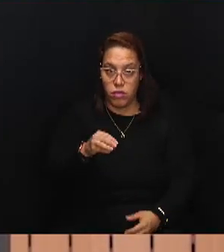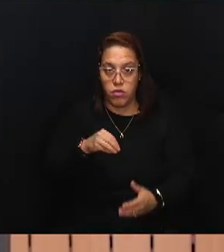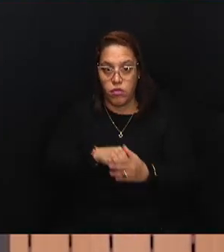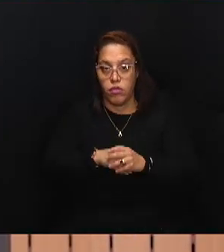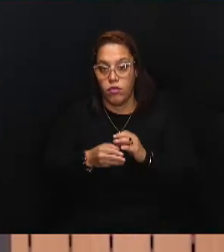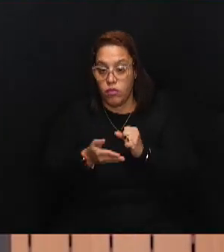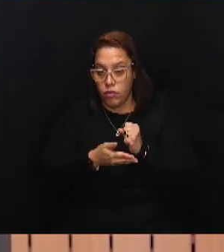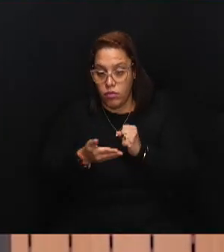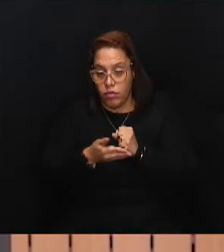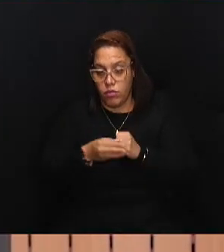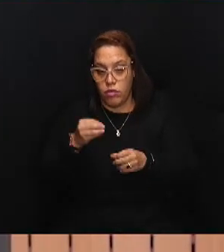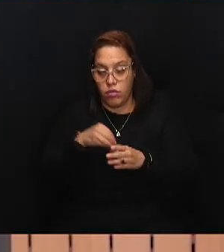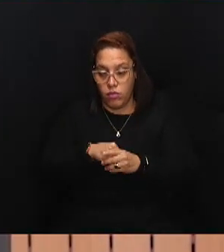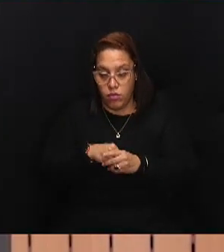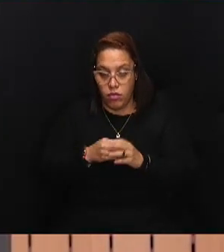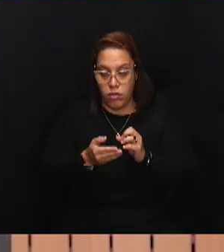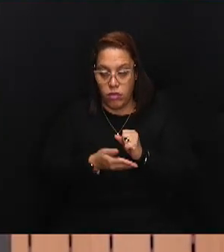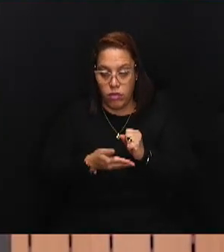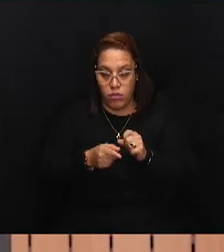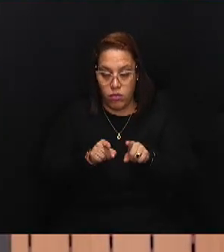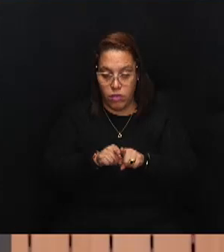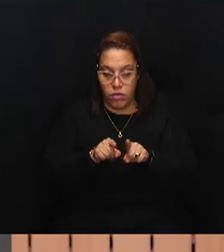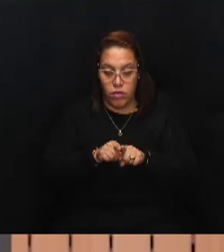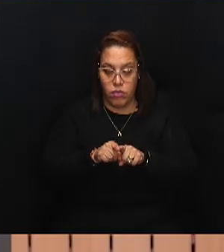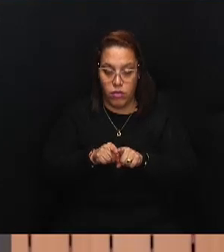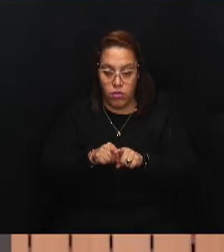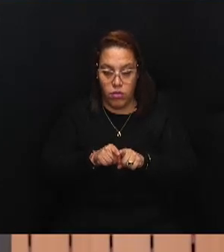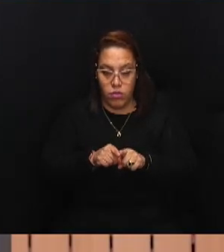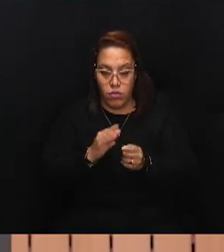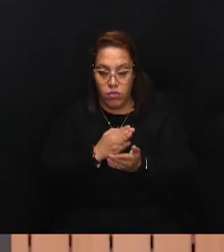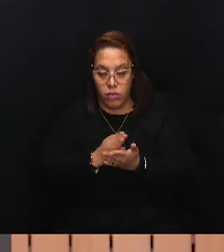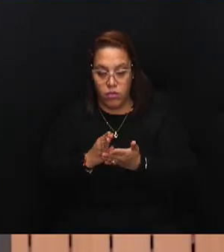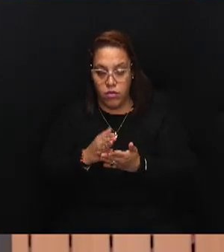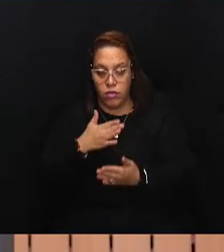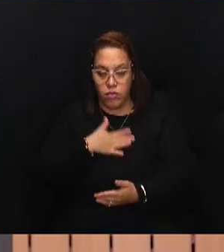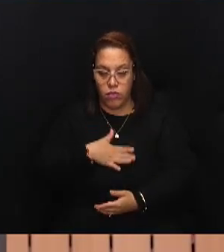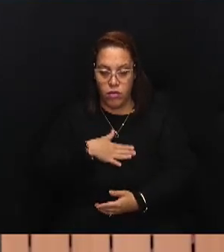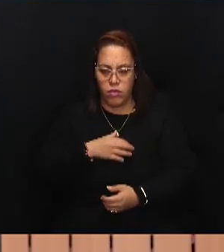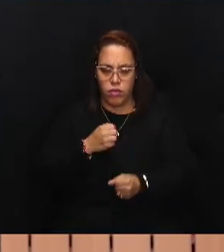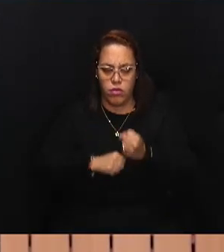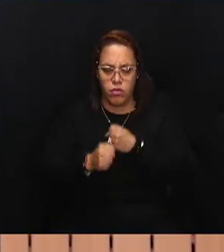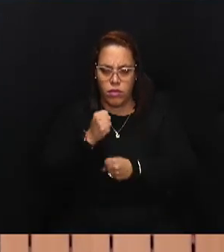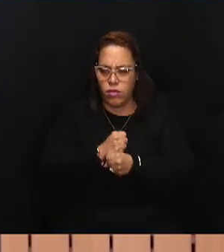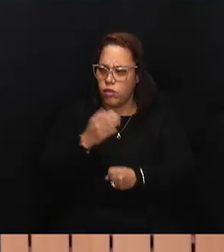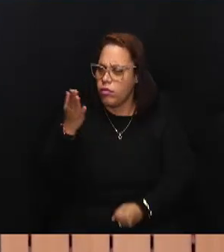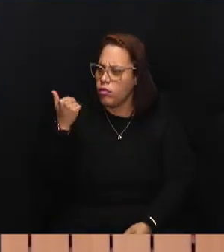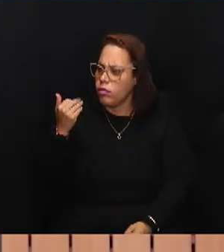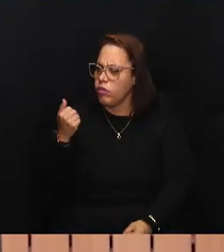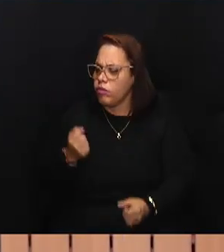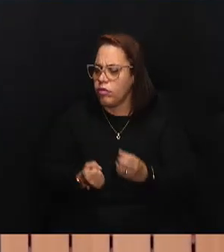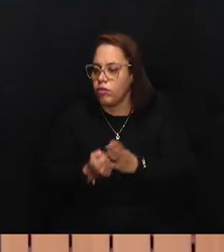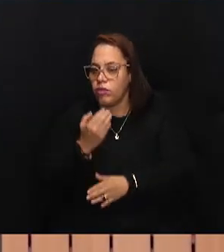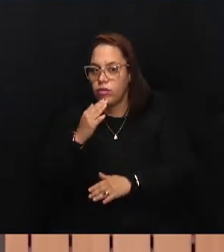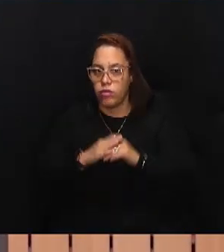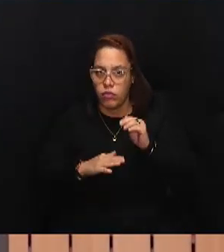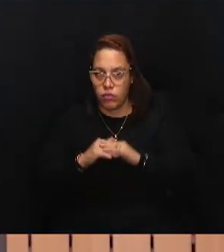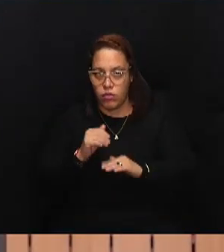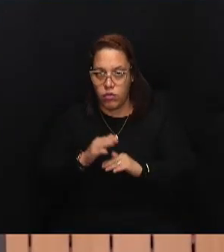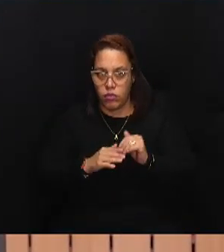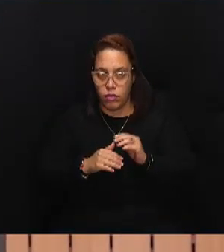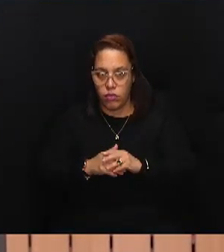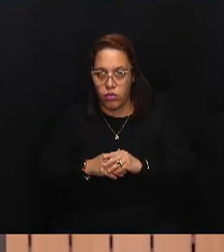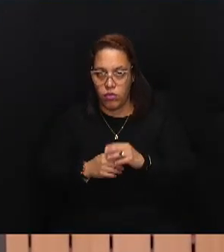básica. Dentro da básica também, a partir de agosto do ano passado, foi criado o serviço